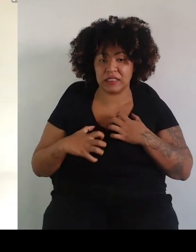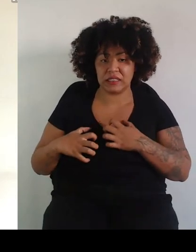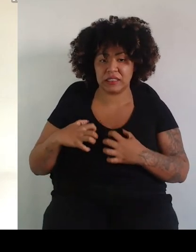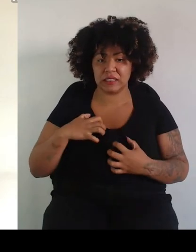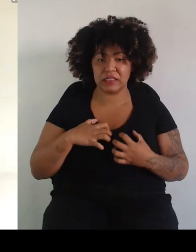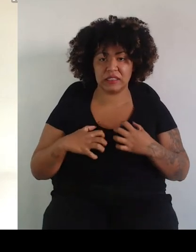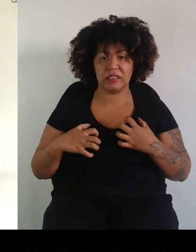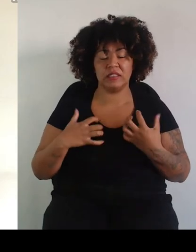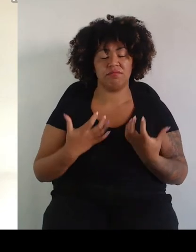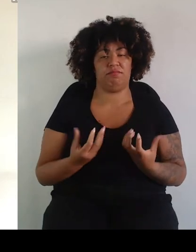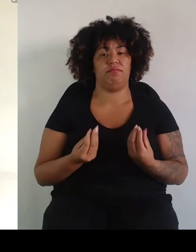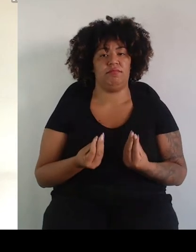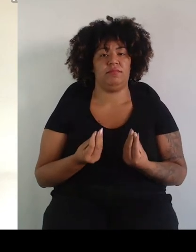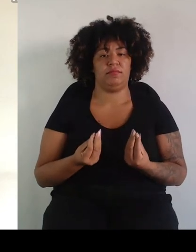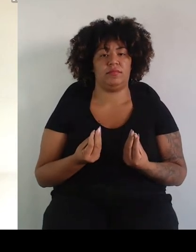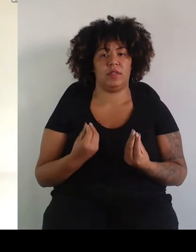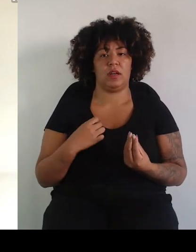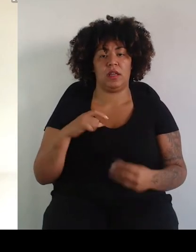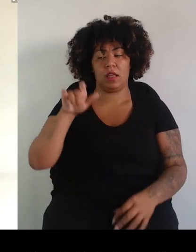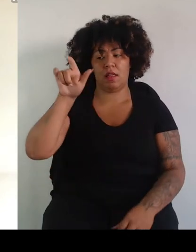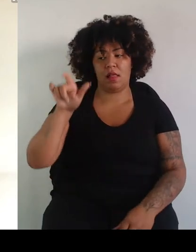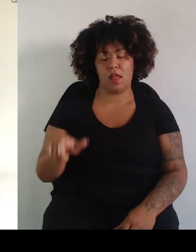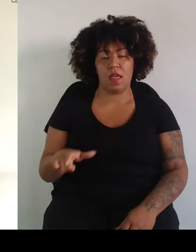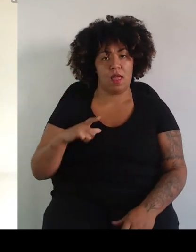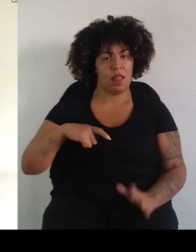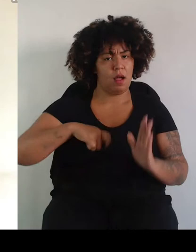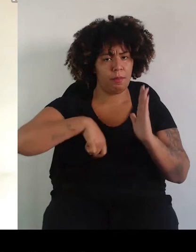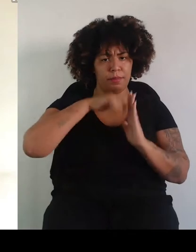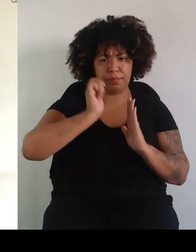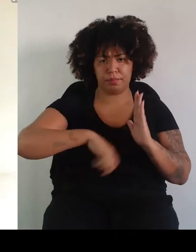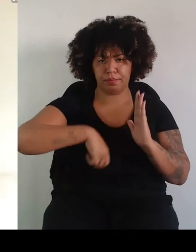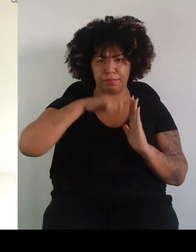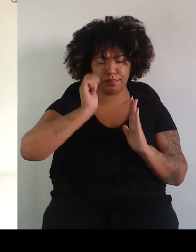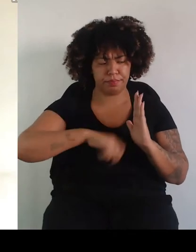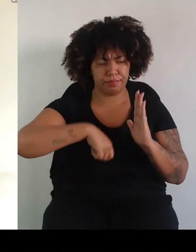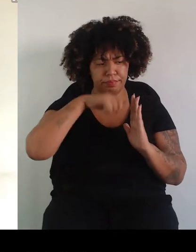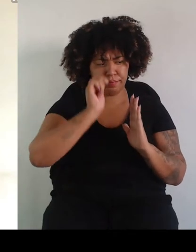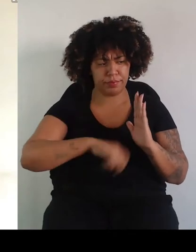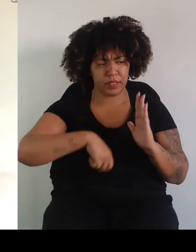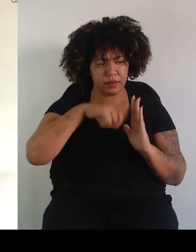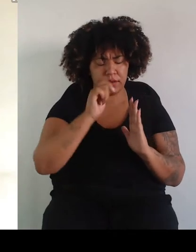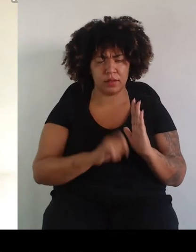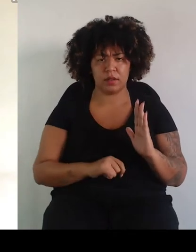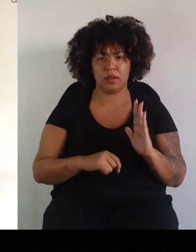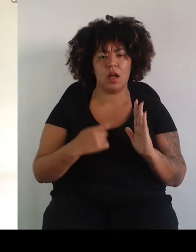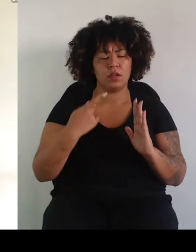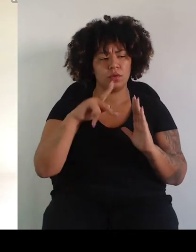Brum pelo bem ela pinta né pinta com a sua carne